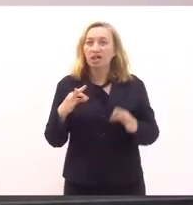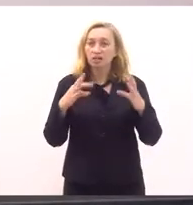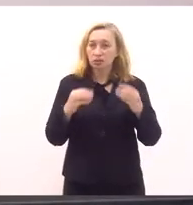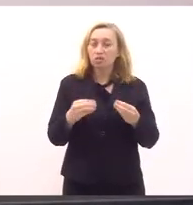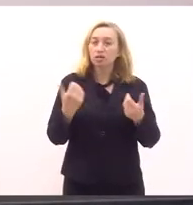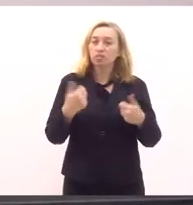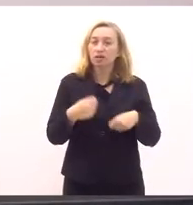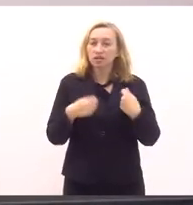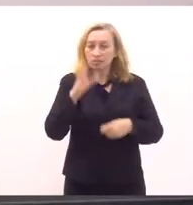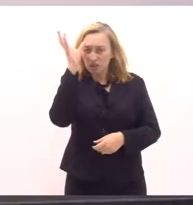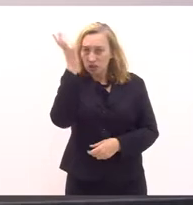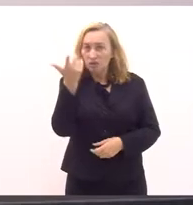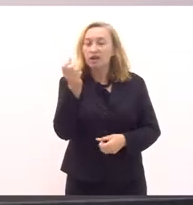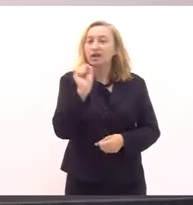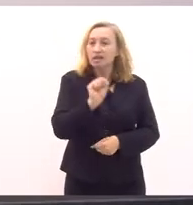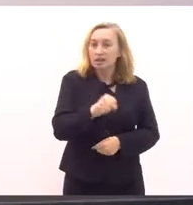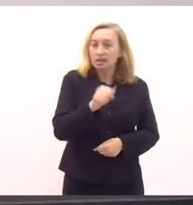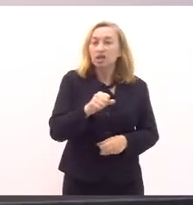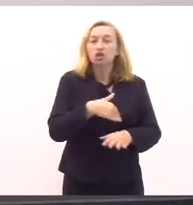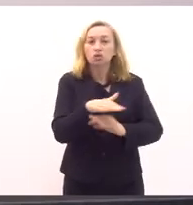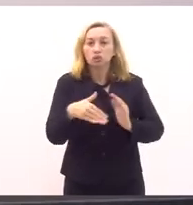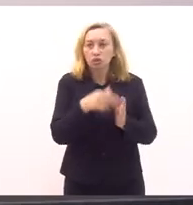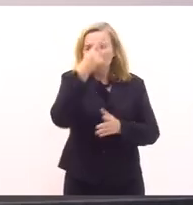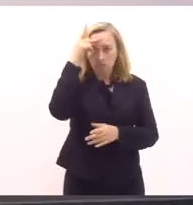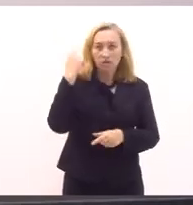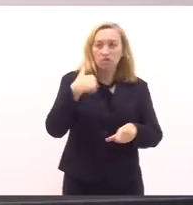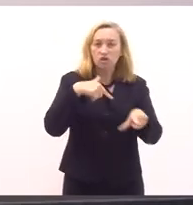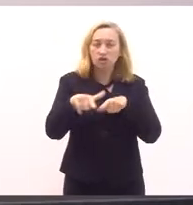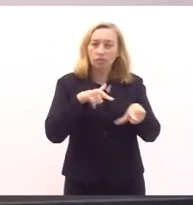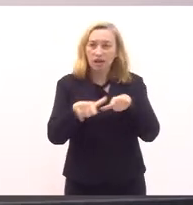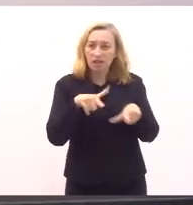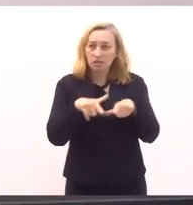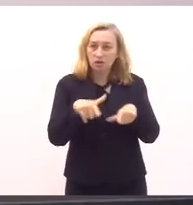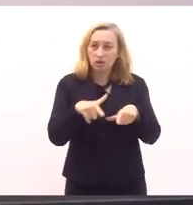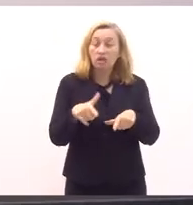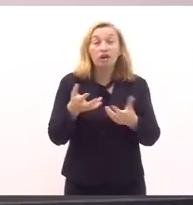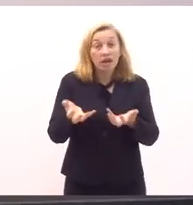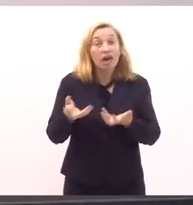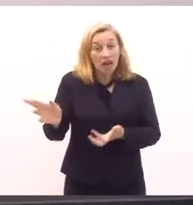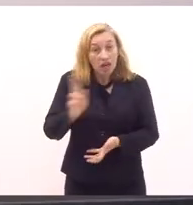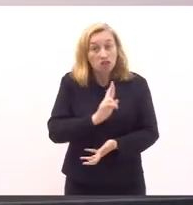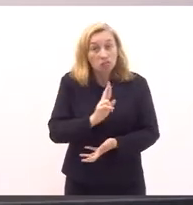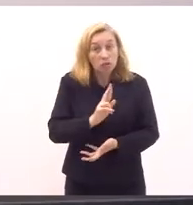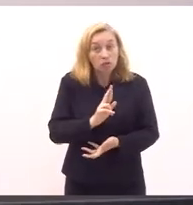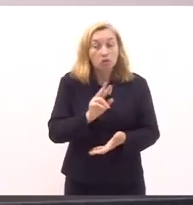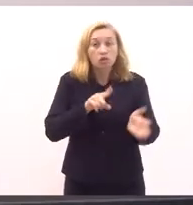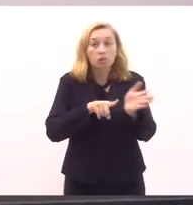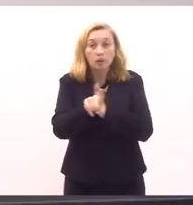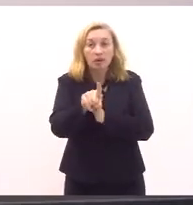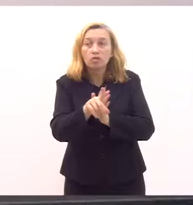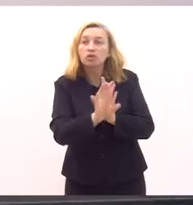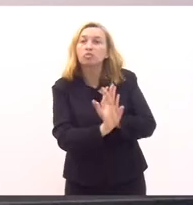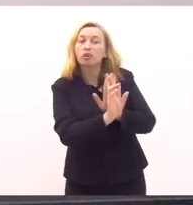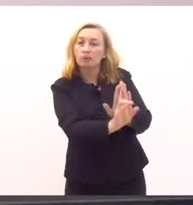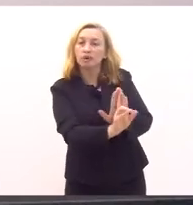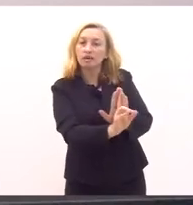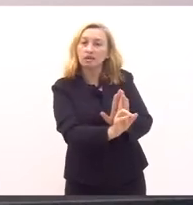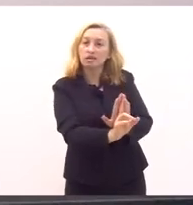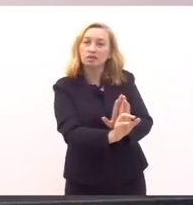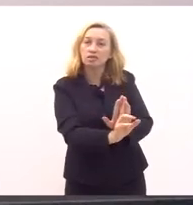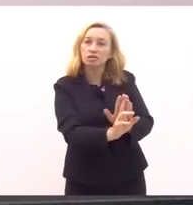precisamos resolver, sim. Todos os trabalhadores necessitam e querem resposta. Quando ele pergunta para o representante da